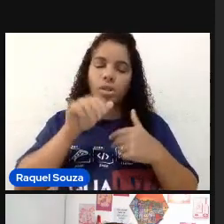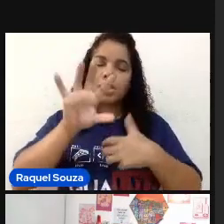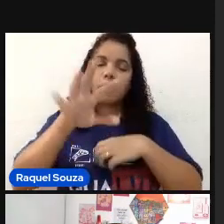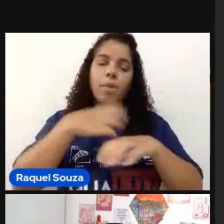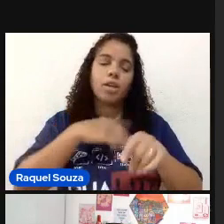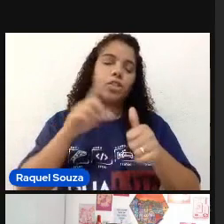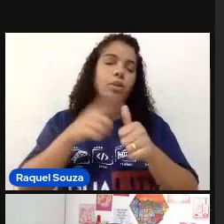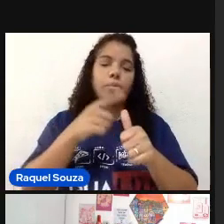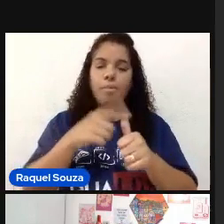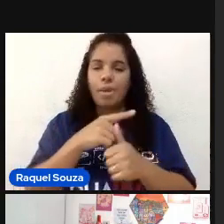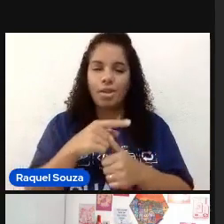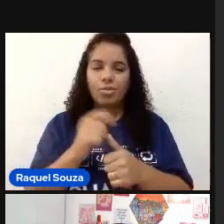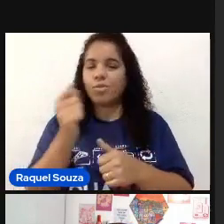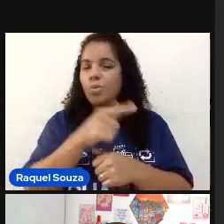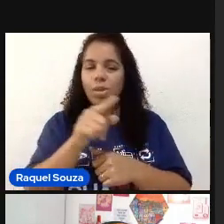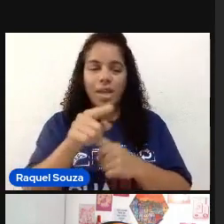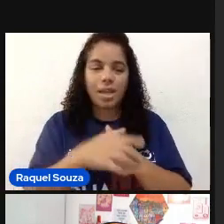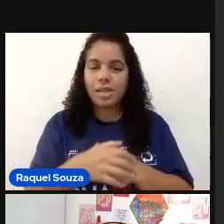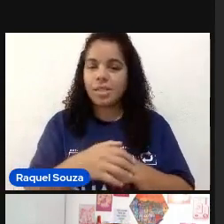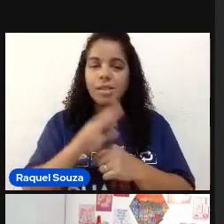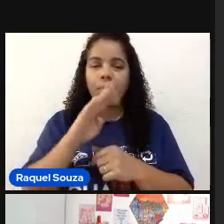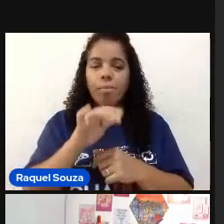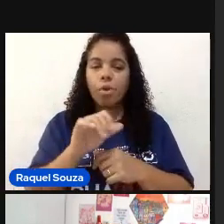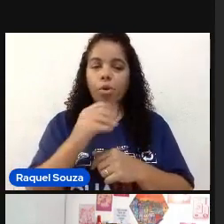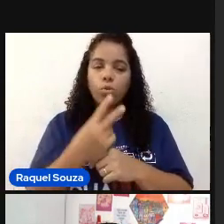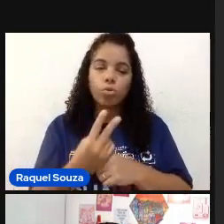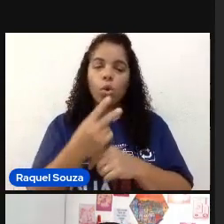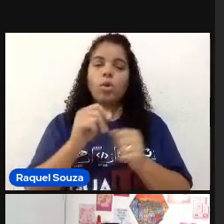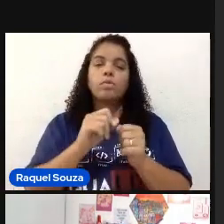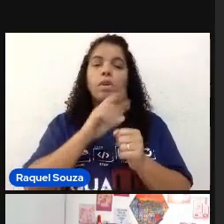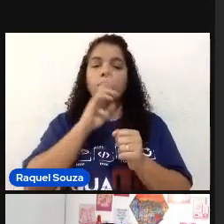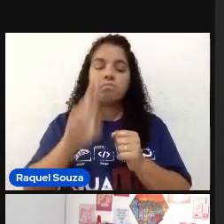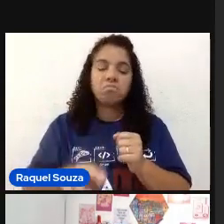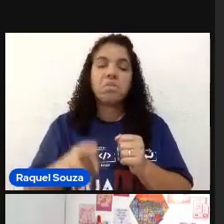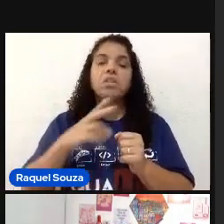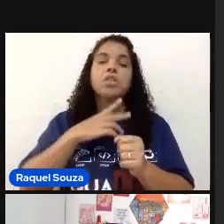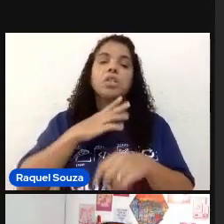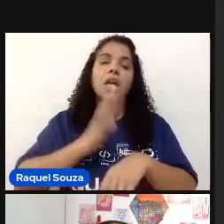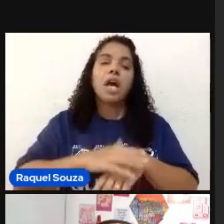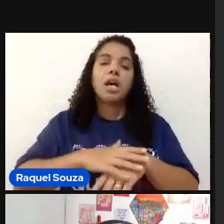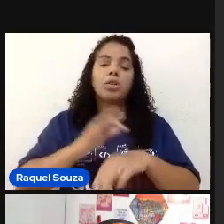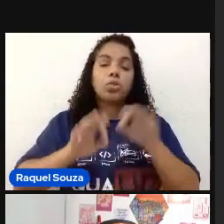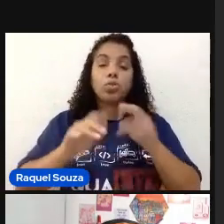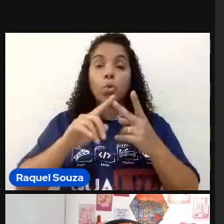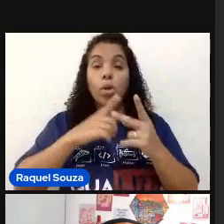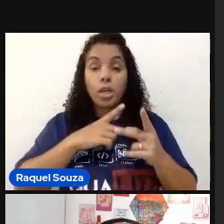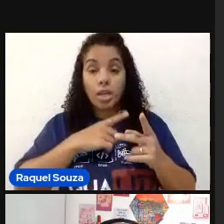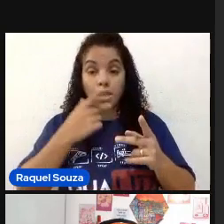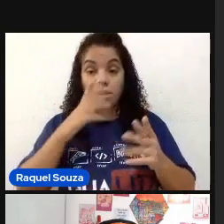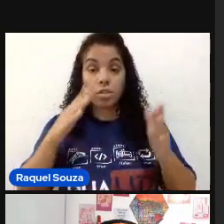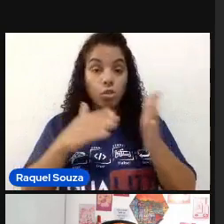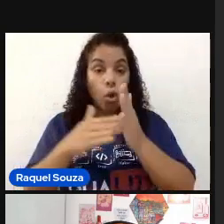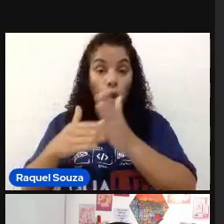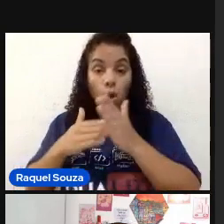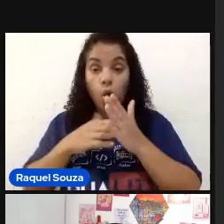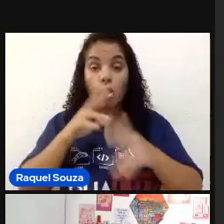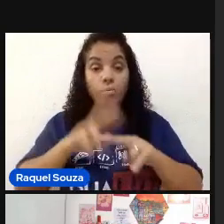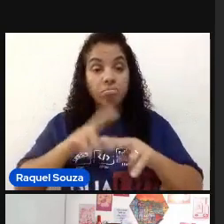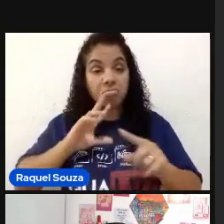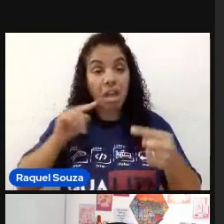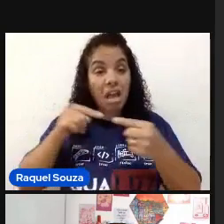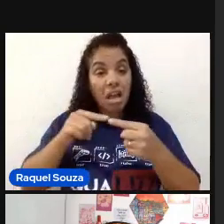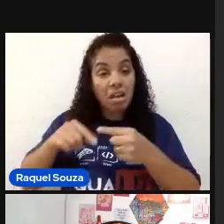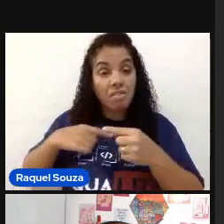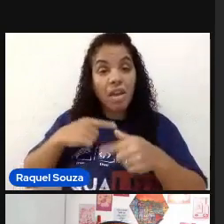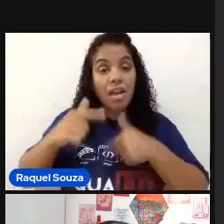definição. O bloco de dores, ele aborda aqui os resultados ruins, os riscos e os obstáculos referentes às